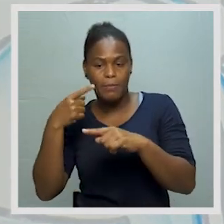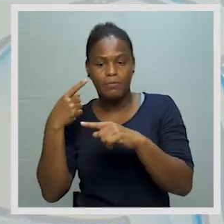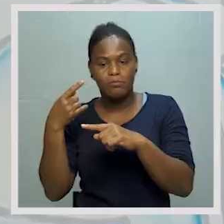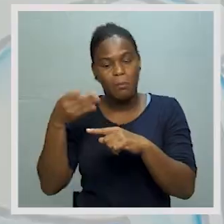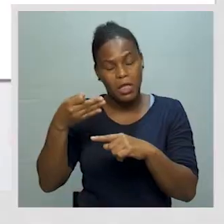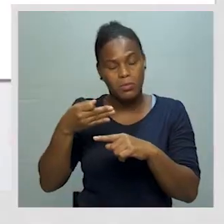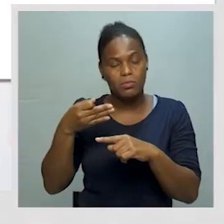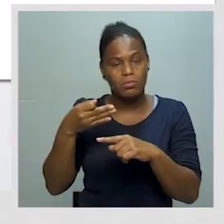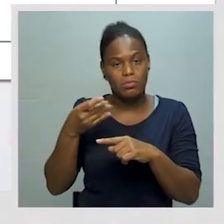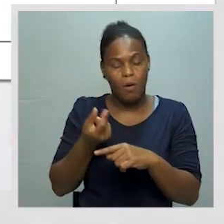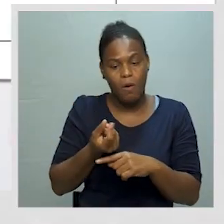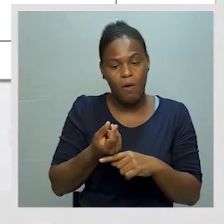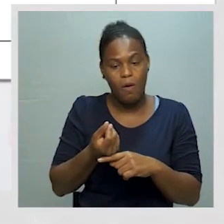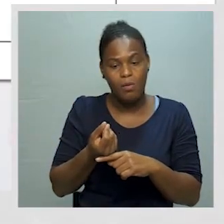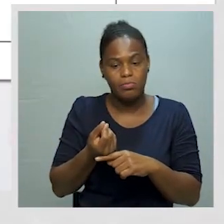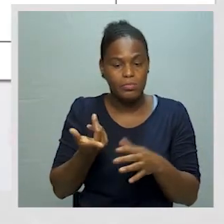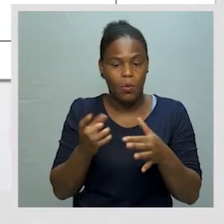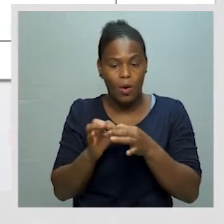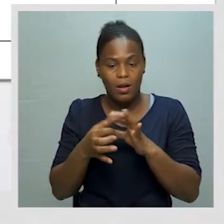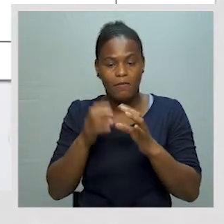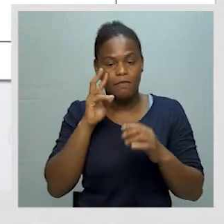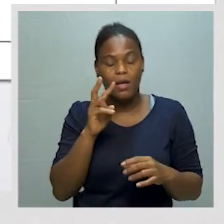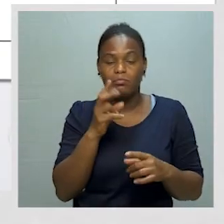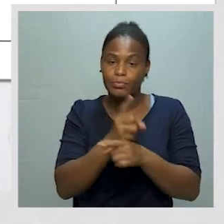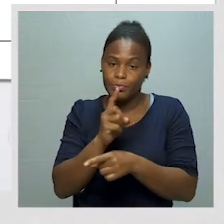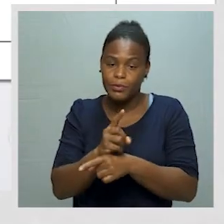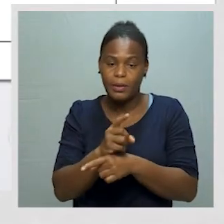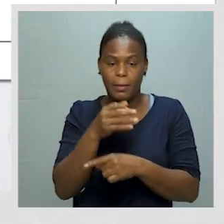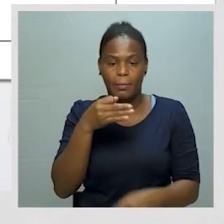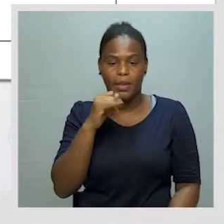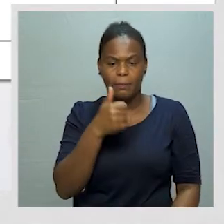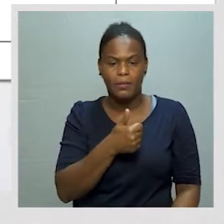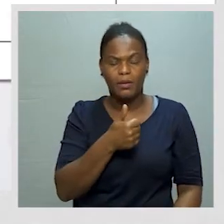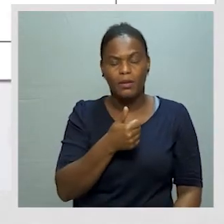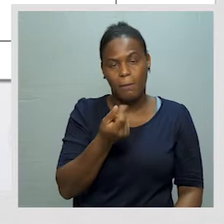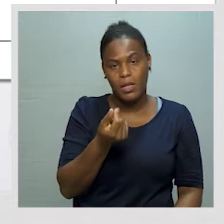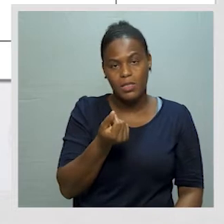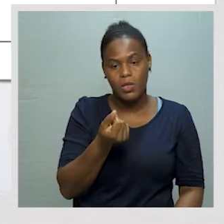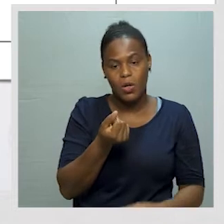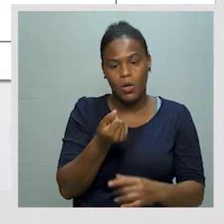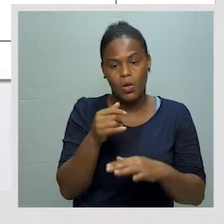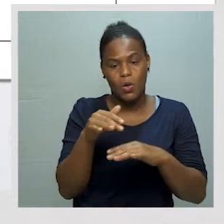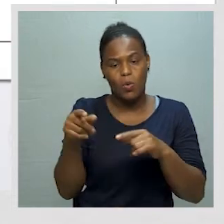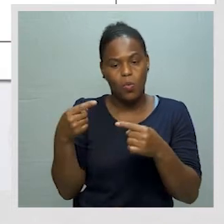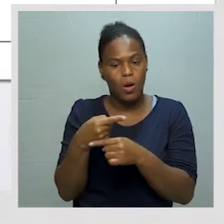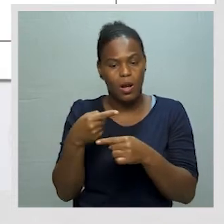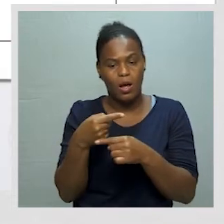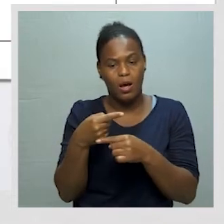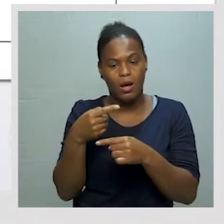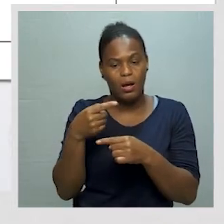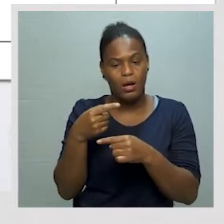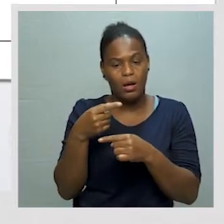Calculando isso aqui, nós podemos ver que PIB a preços constantes é igual a PIB a preços correntes sobre